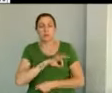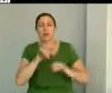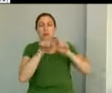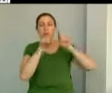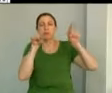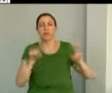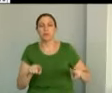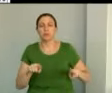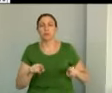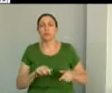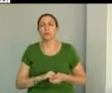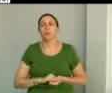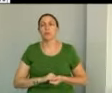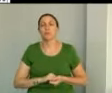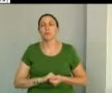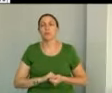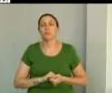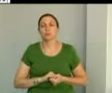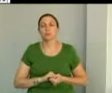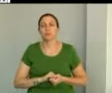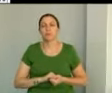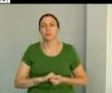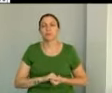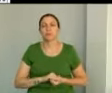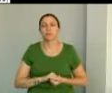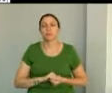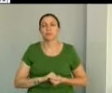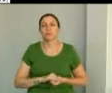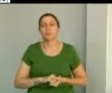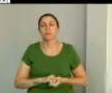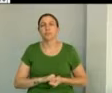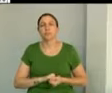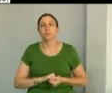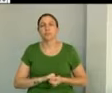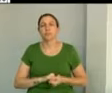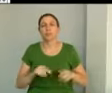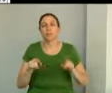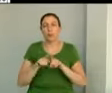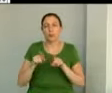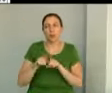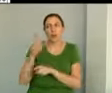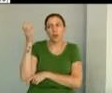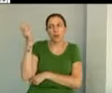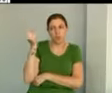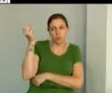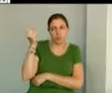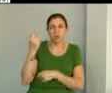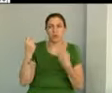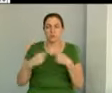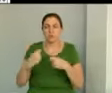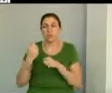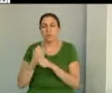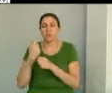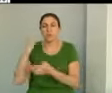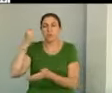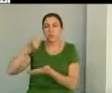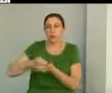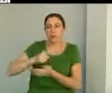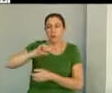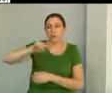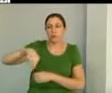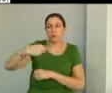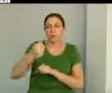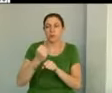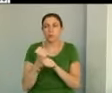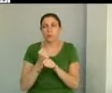R$ 95.934.000, né? Não contando o gasto aqui da educação e saúde, só demais secretarias. Os precatórios, que nós temos que pagar no que vem, uma estimativa aí de R$ 4,5 milhões.